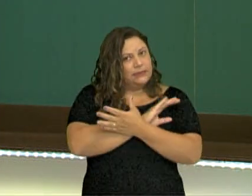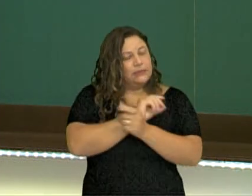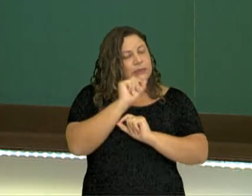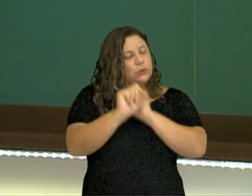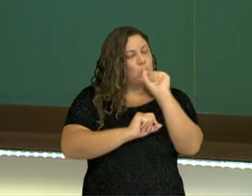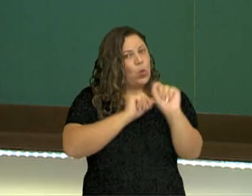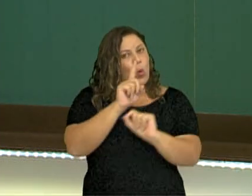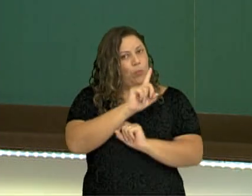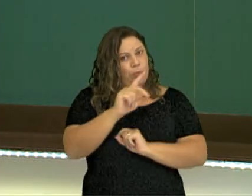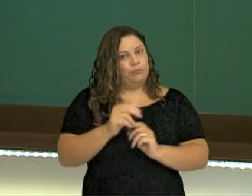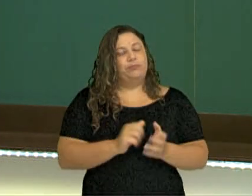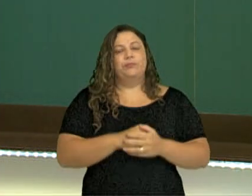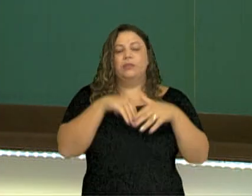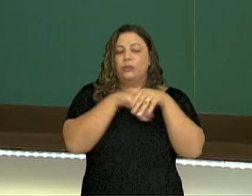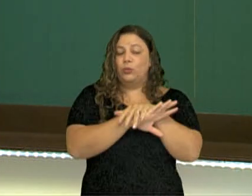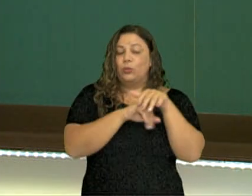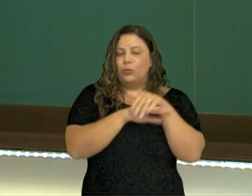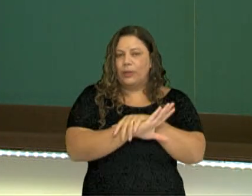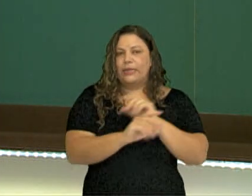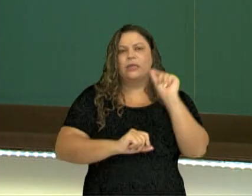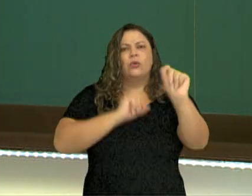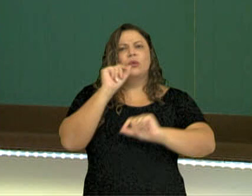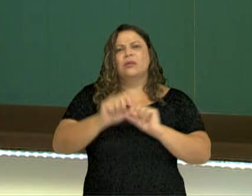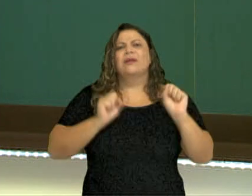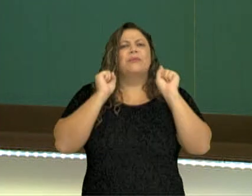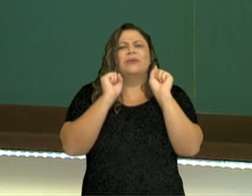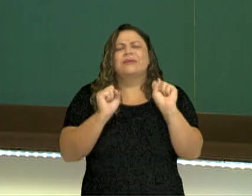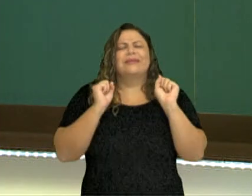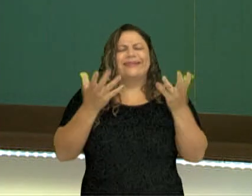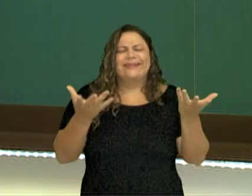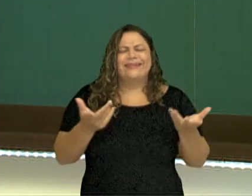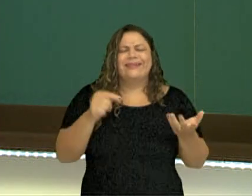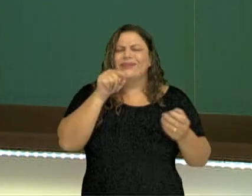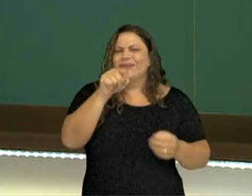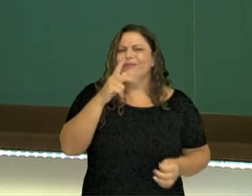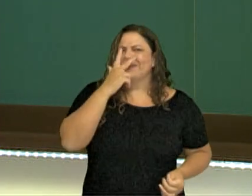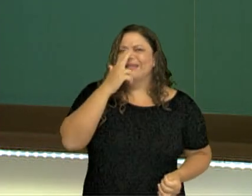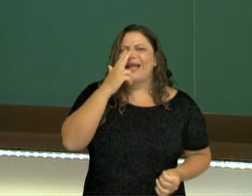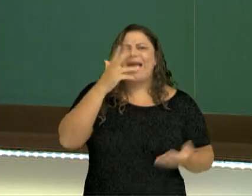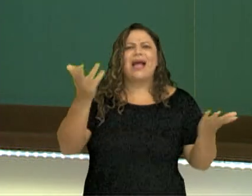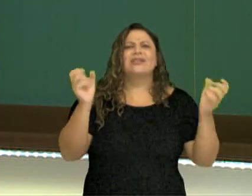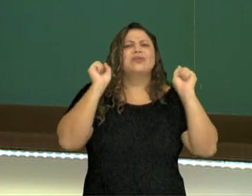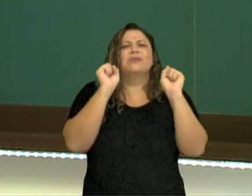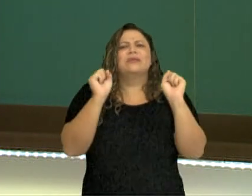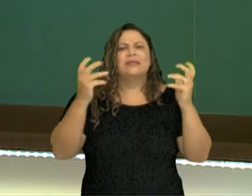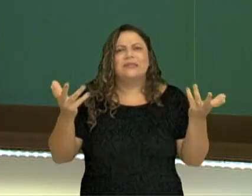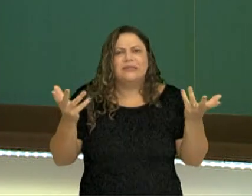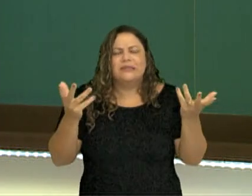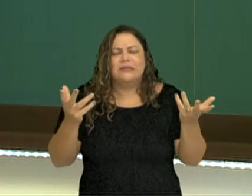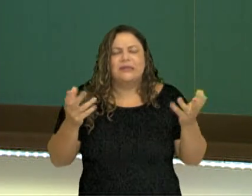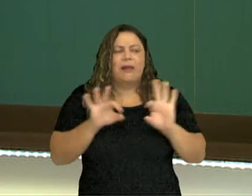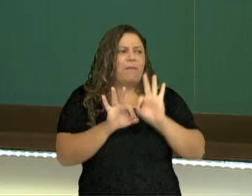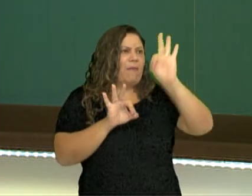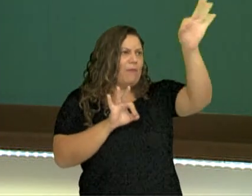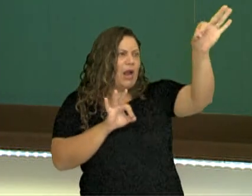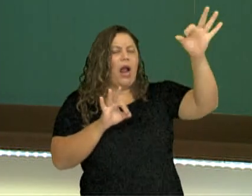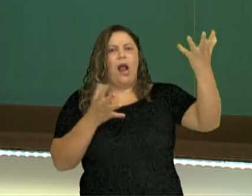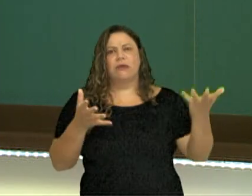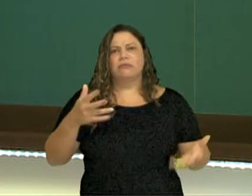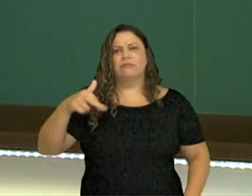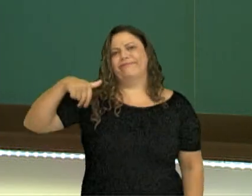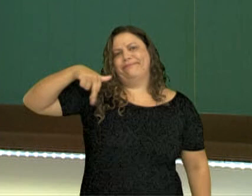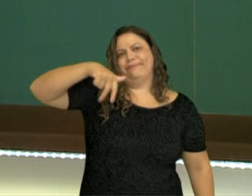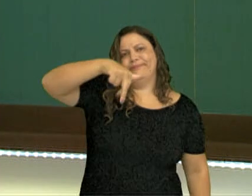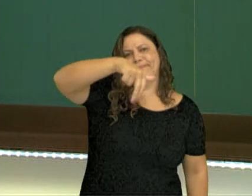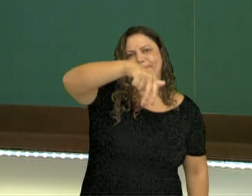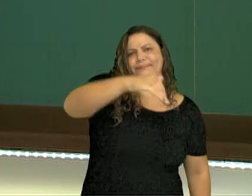os gastos que ela tem. O que ela poderia fazer? O que vocês acham que ela poderia fazer? Ela mora muito longe, não tem como ir a pé,